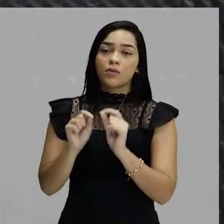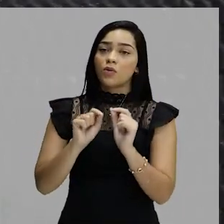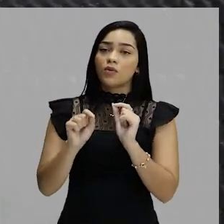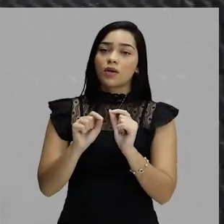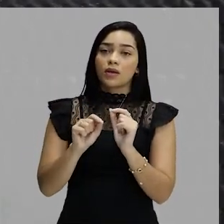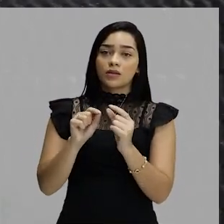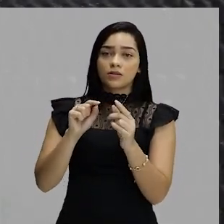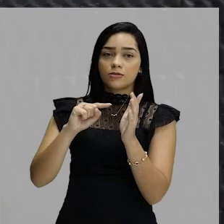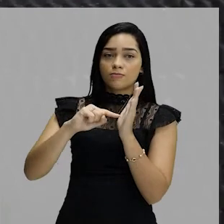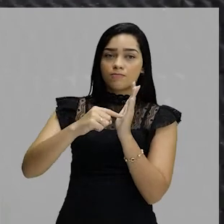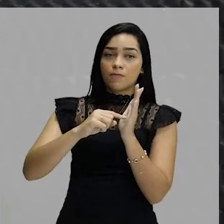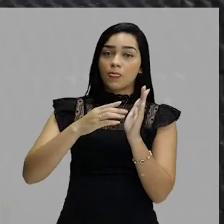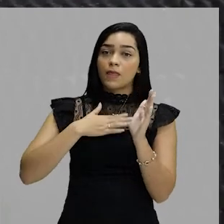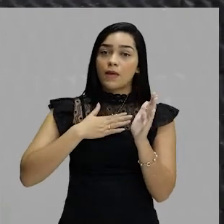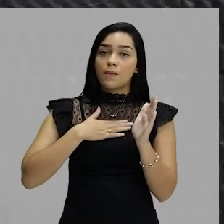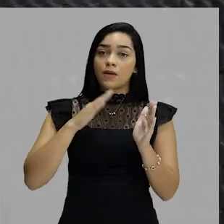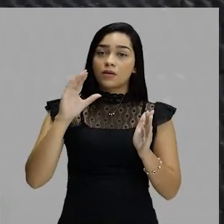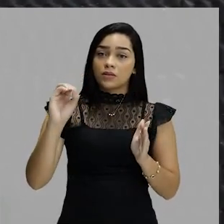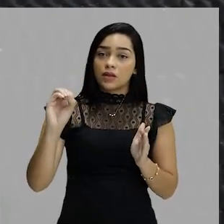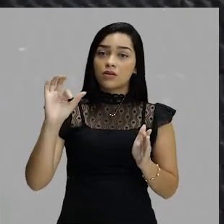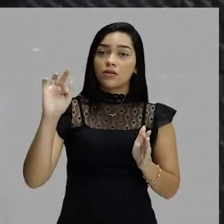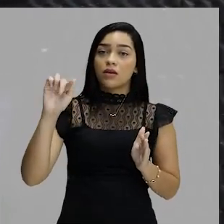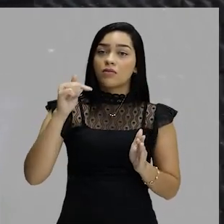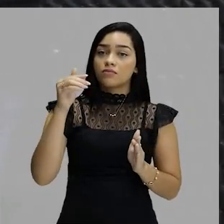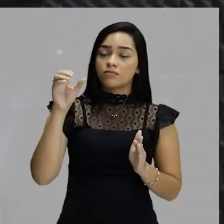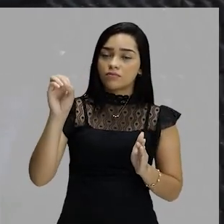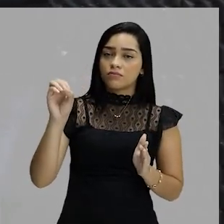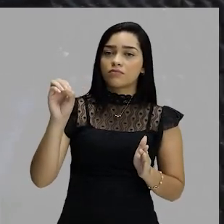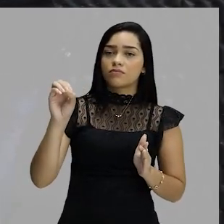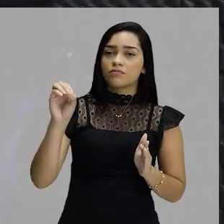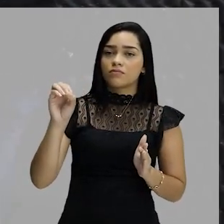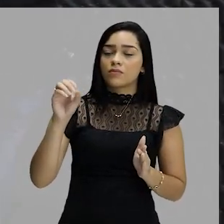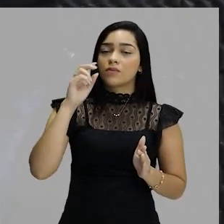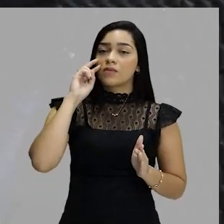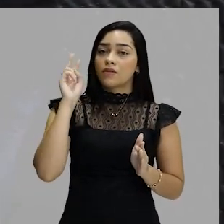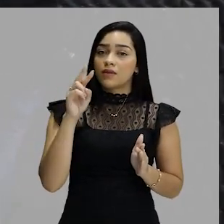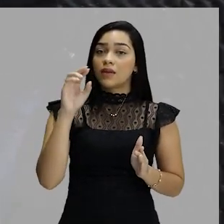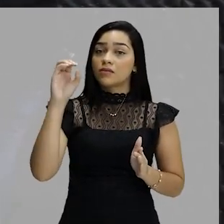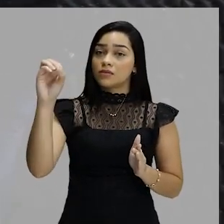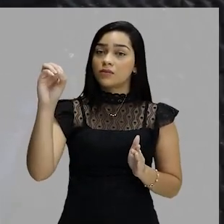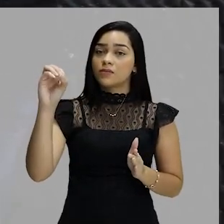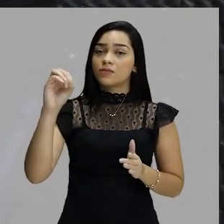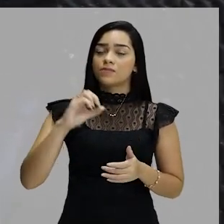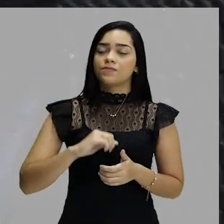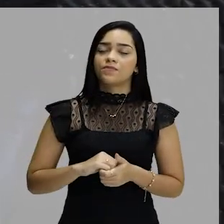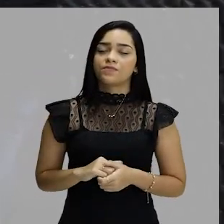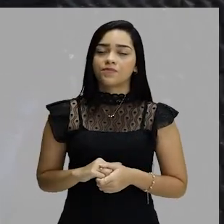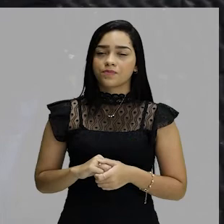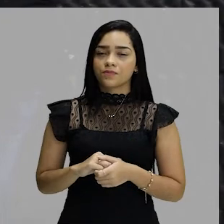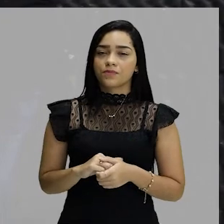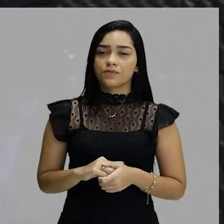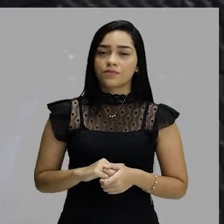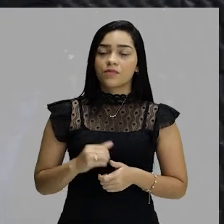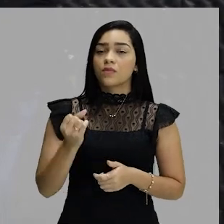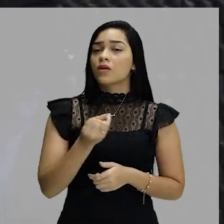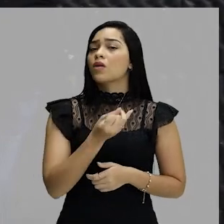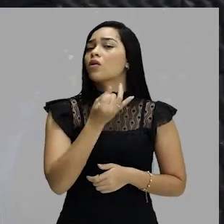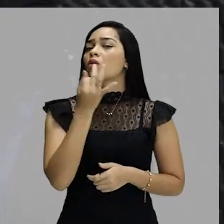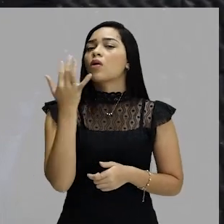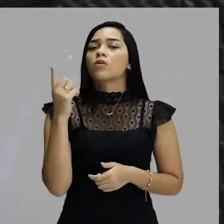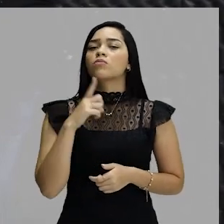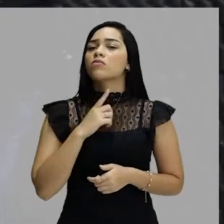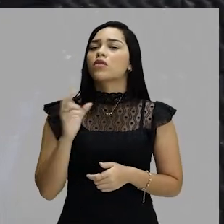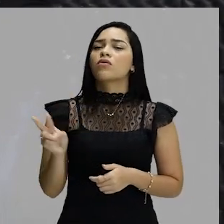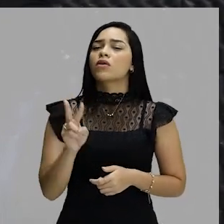esse ponto aqui é meu zero da função, né? Acabamos de ver que isso aqui é o zero da função. E quanto é que o zero da